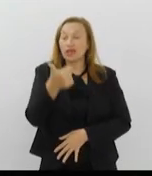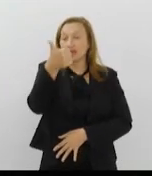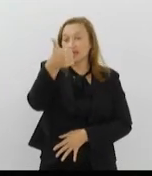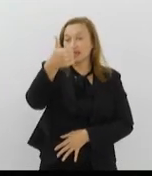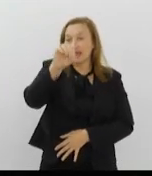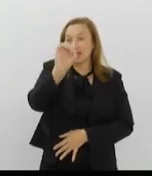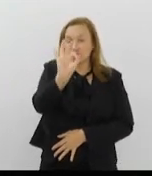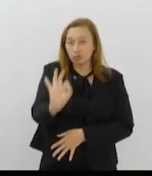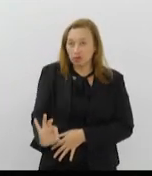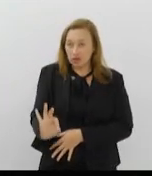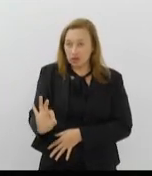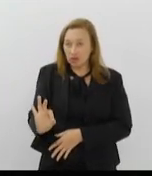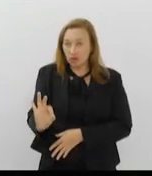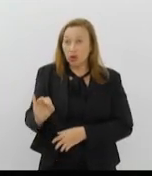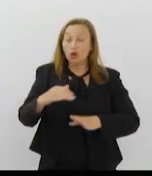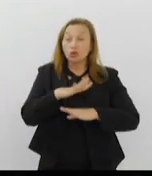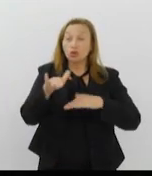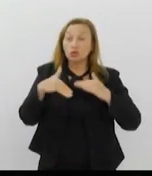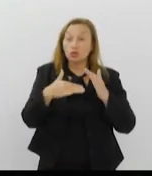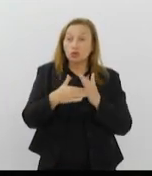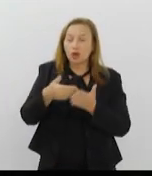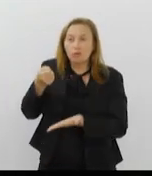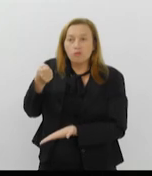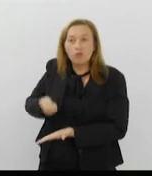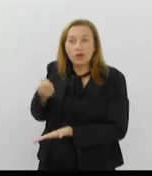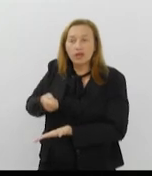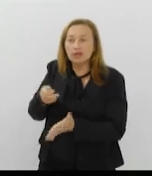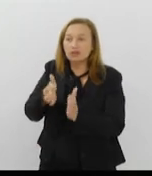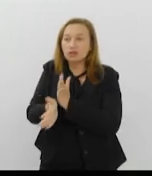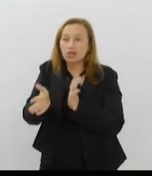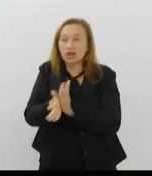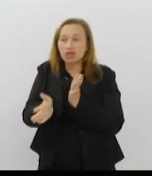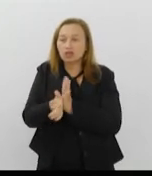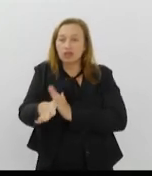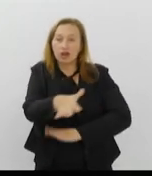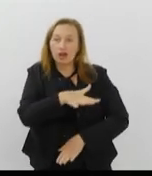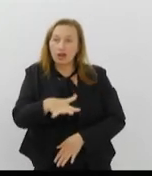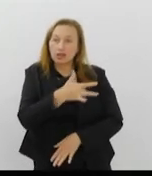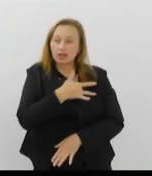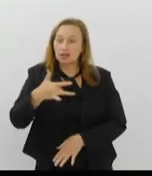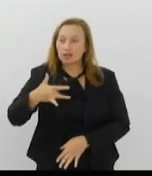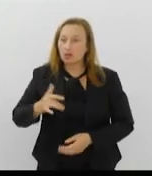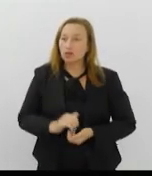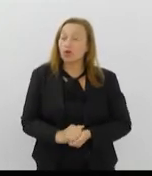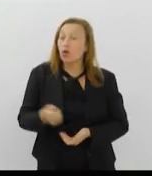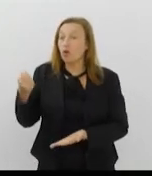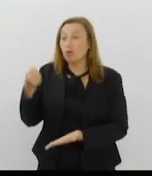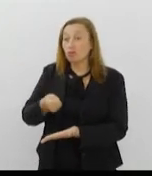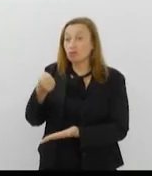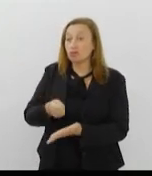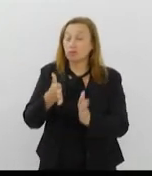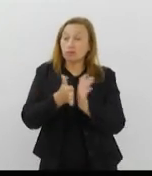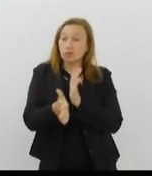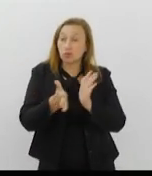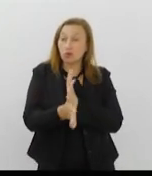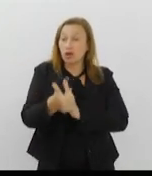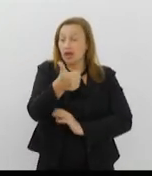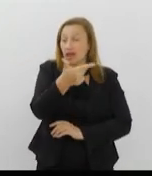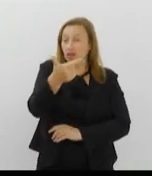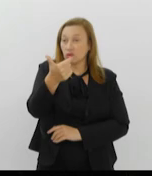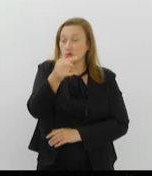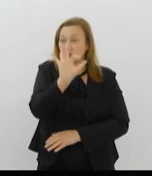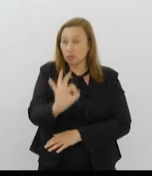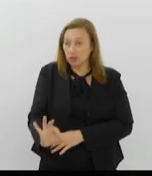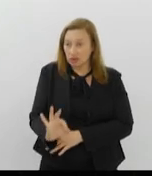10% do total de obrigação de gasto da Saúde obrigação do gasto da saúde é 12%